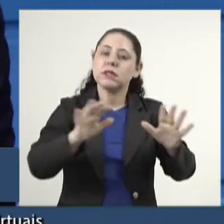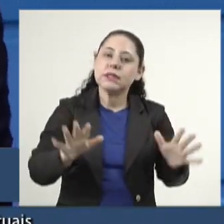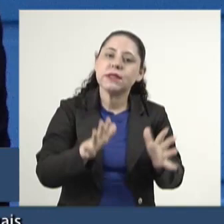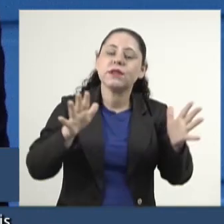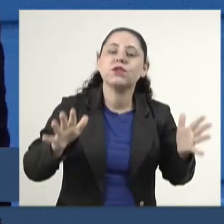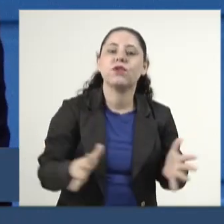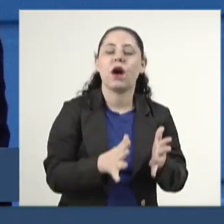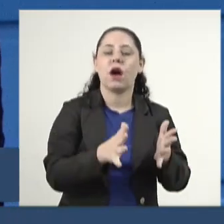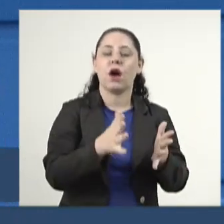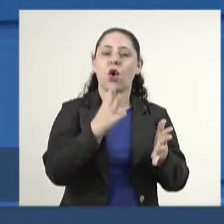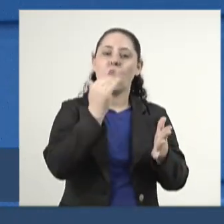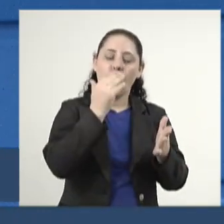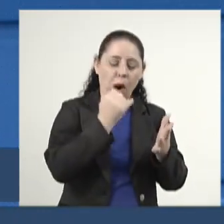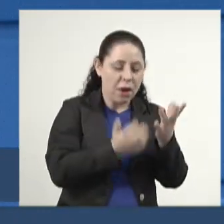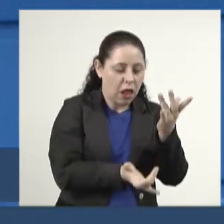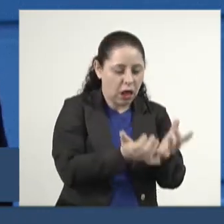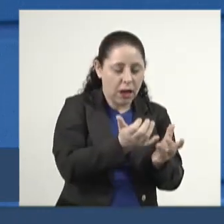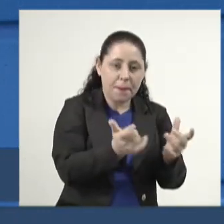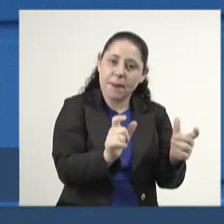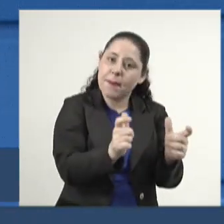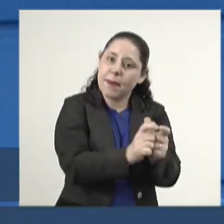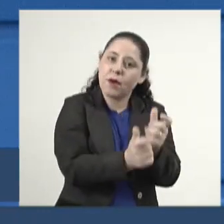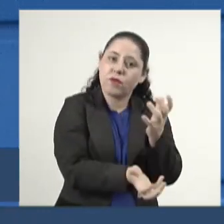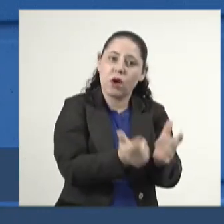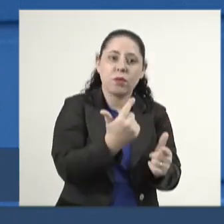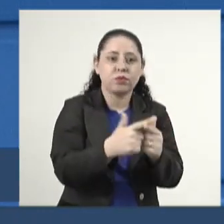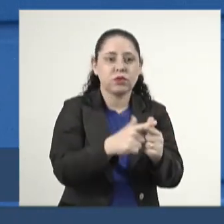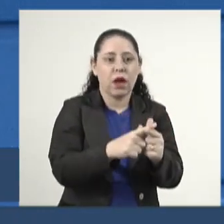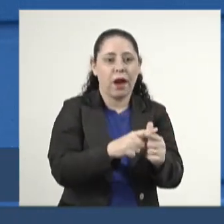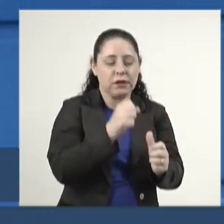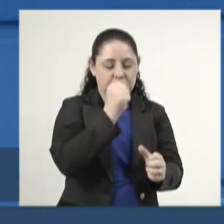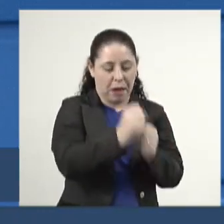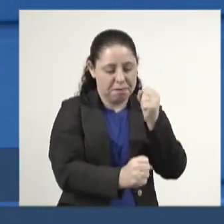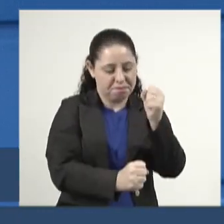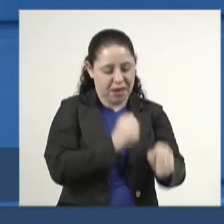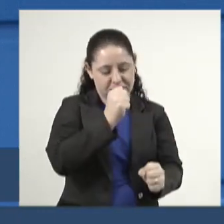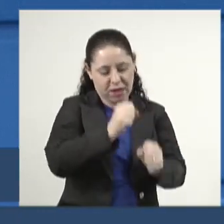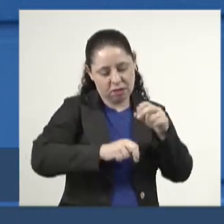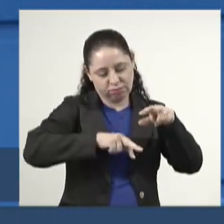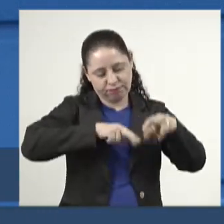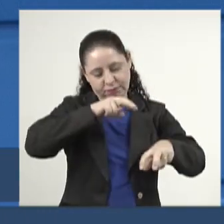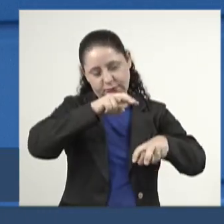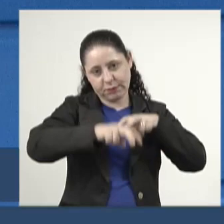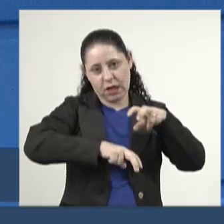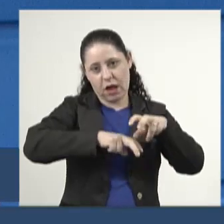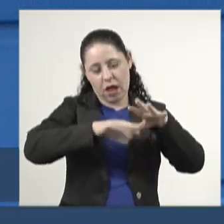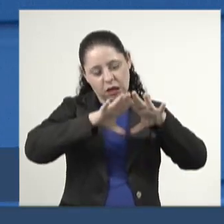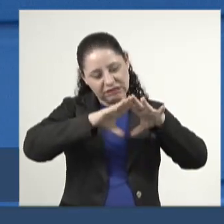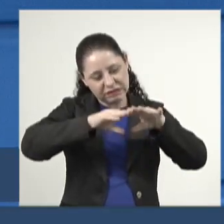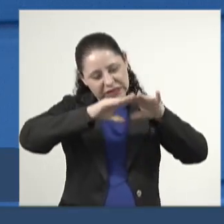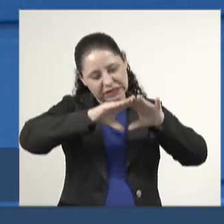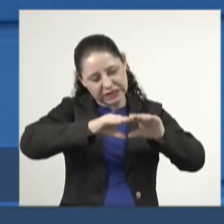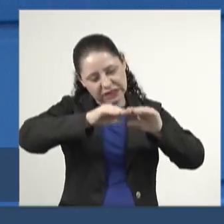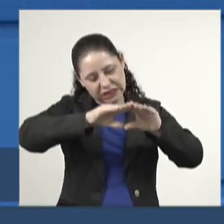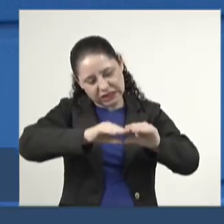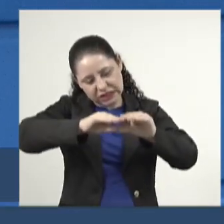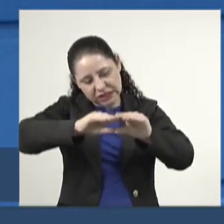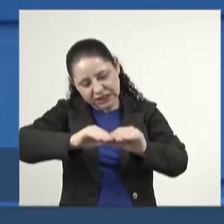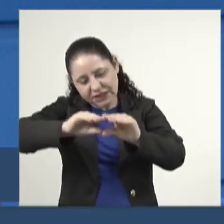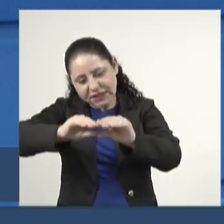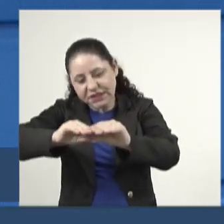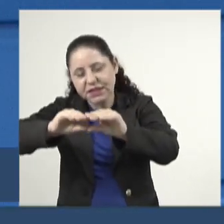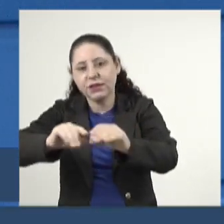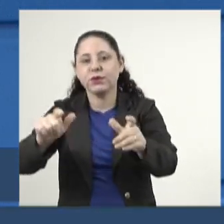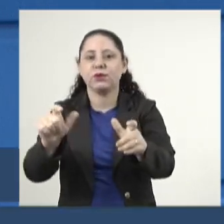pecuária, menor serão os focos de incêndio, porque o gado vai pisando naquela massa vegetal, nas macegas, e aquilo